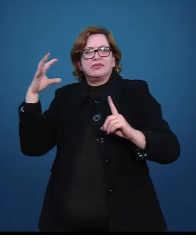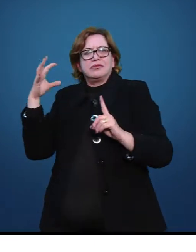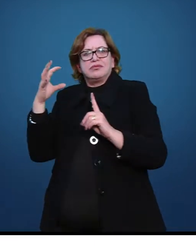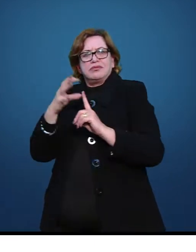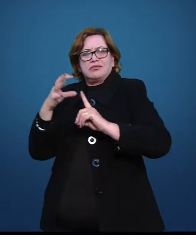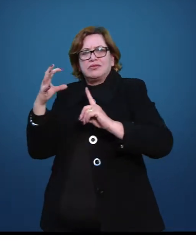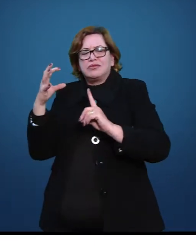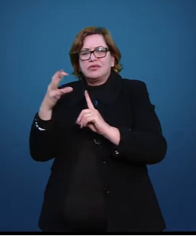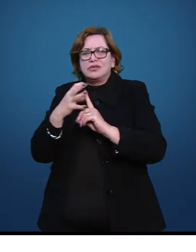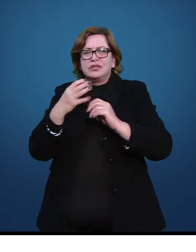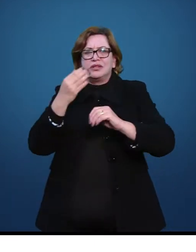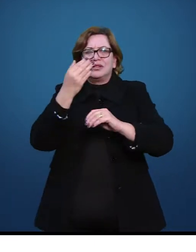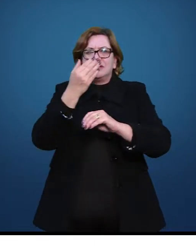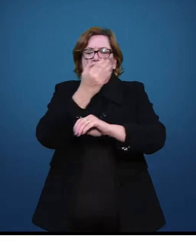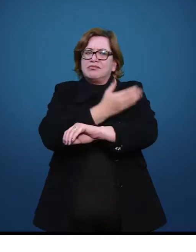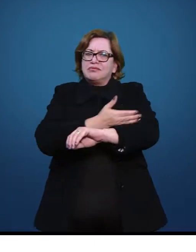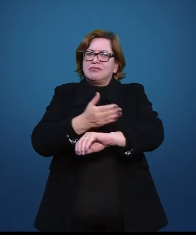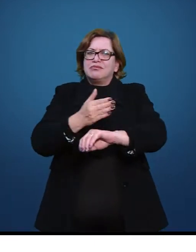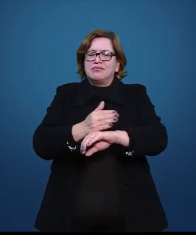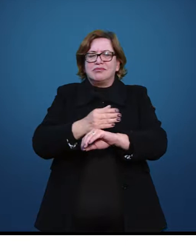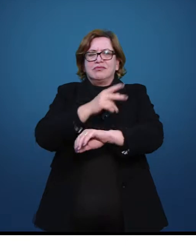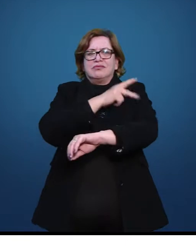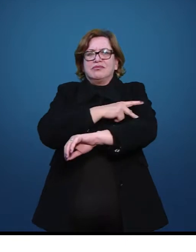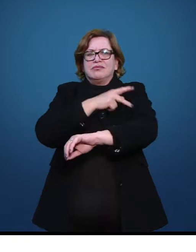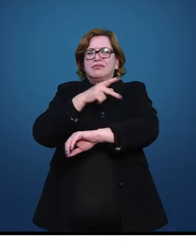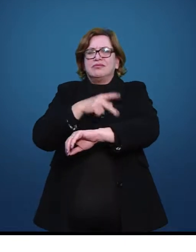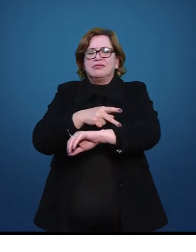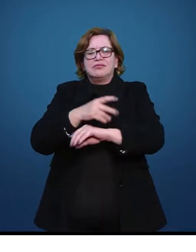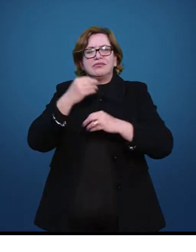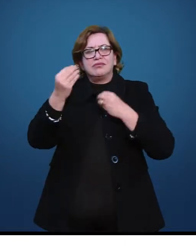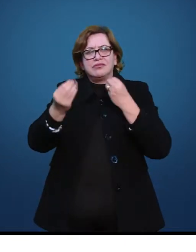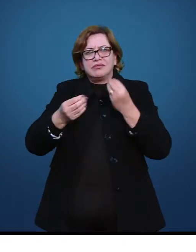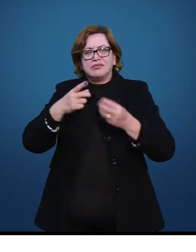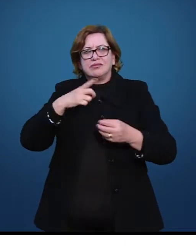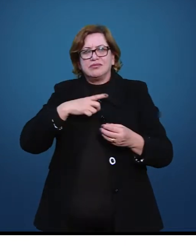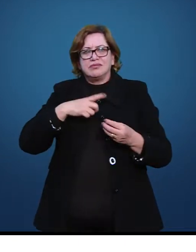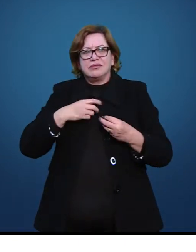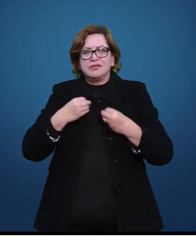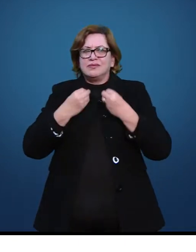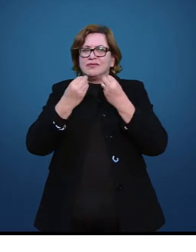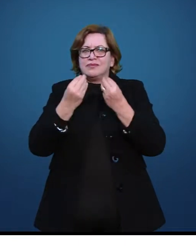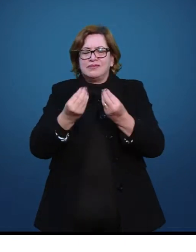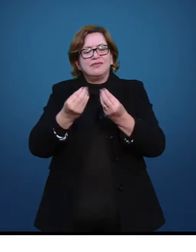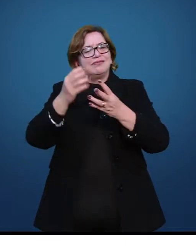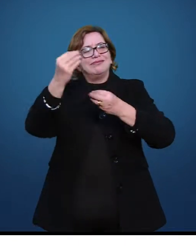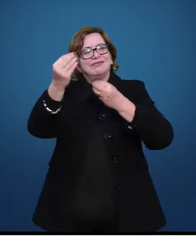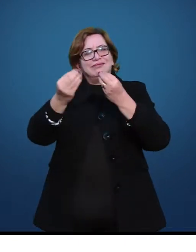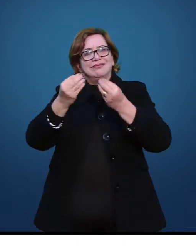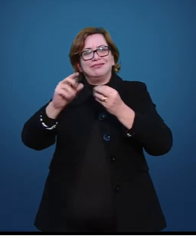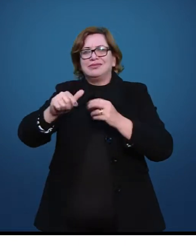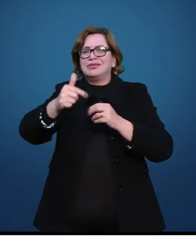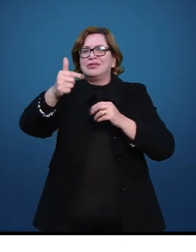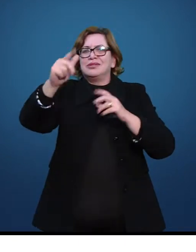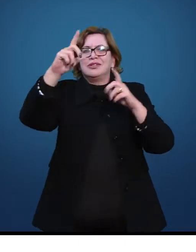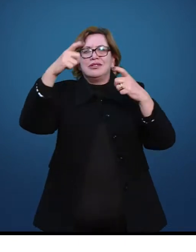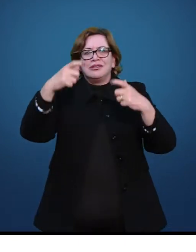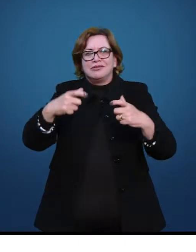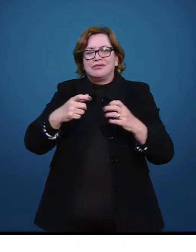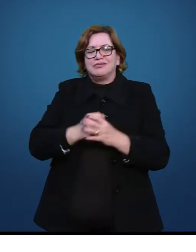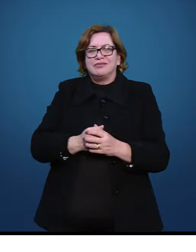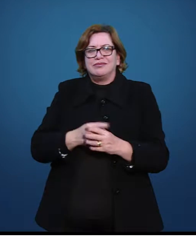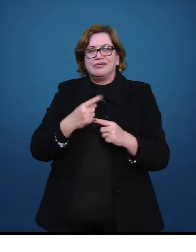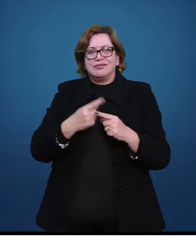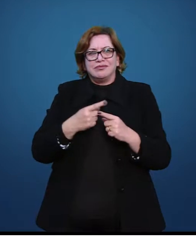essa prática discutida no espaço da sala de aula tende a oferecer e a se manifestar em outros locais, porque